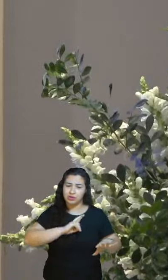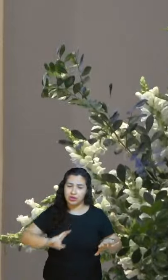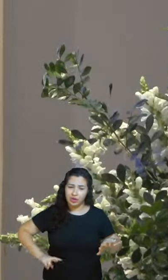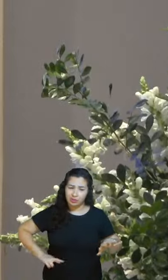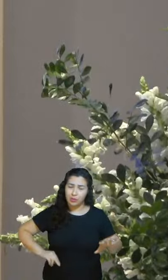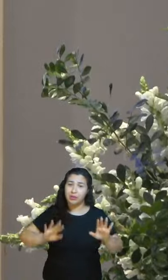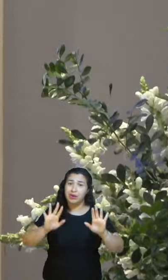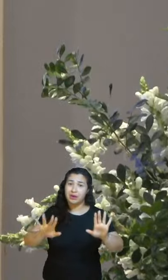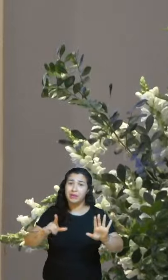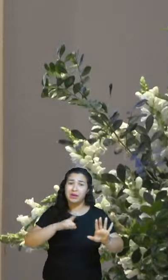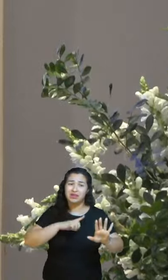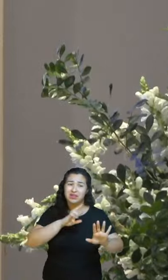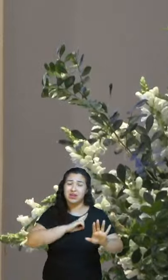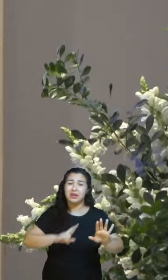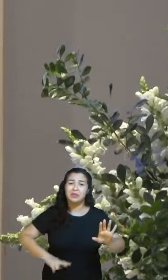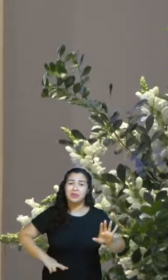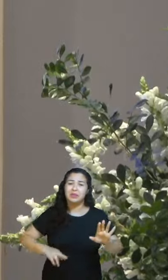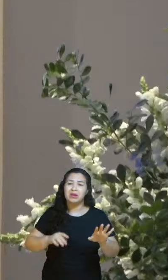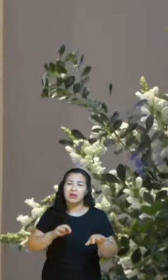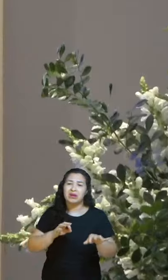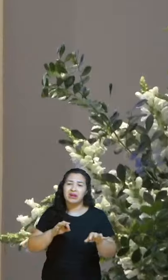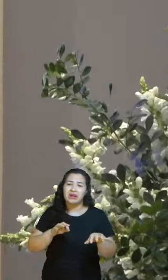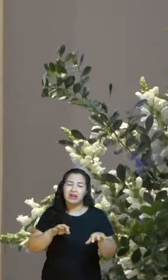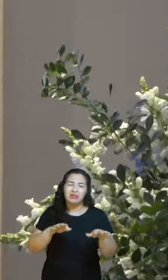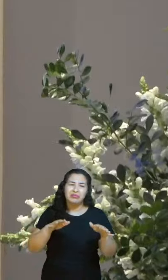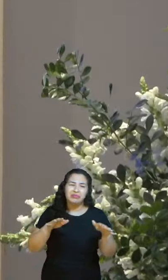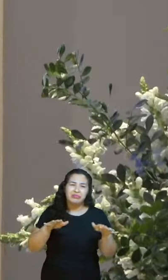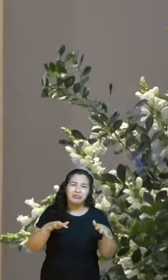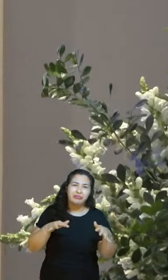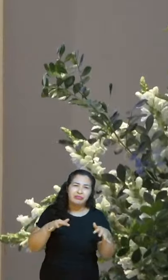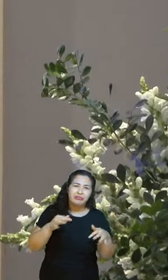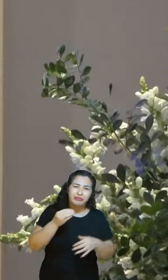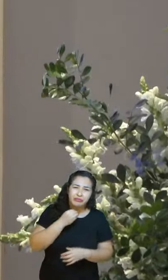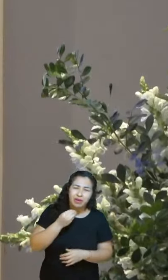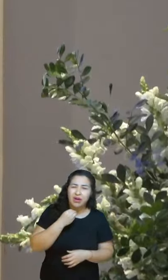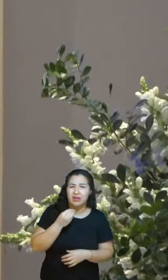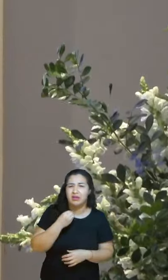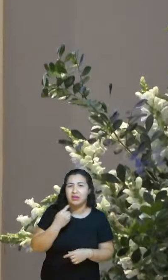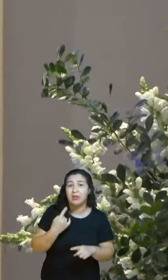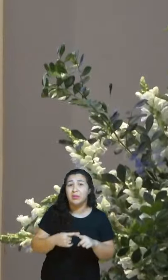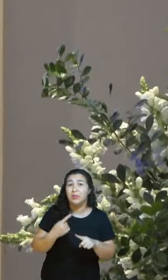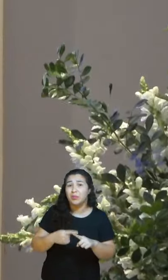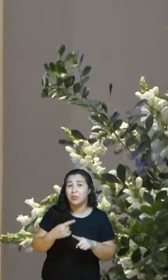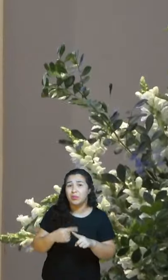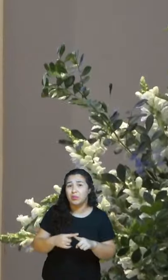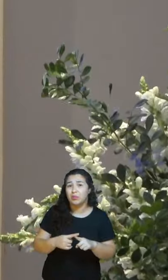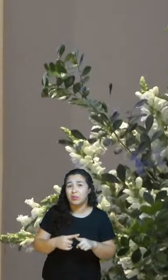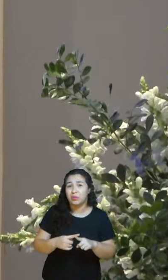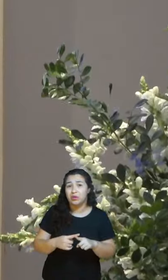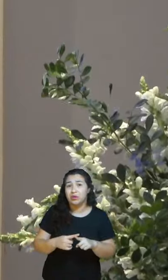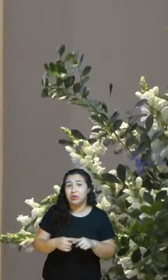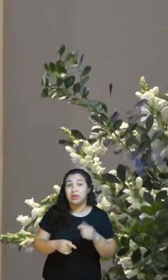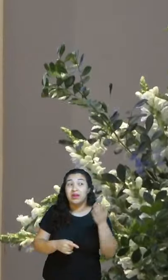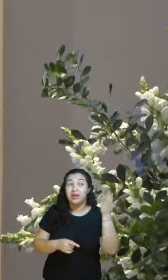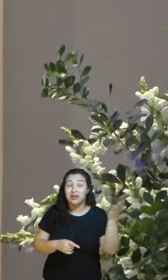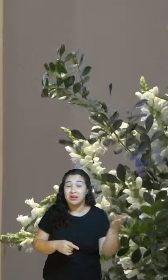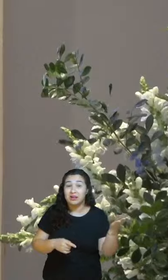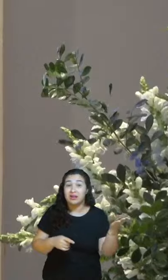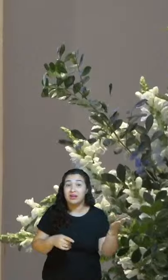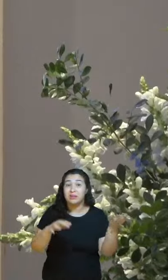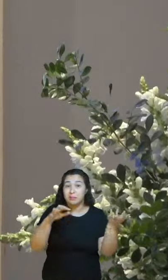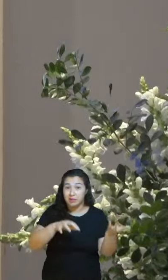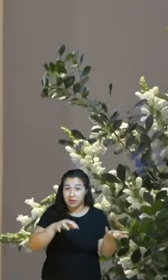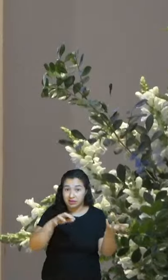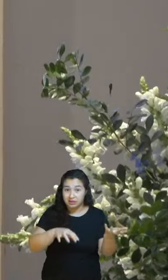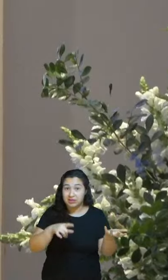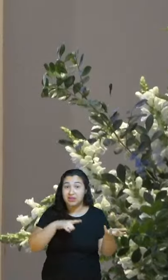república capenga porque a união concentra todas as suas forças todas as